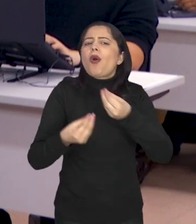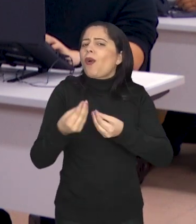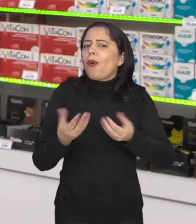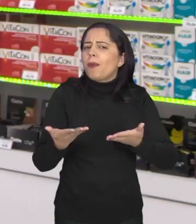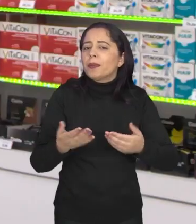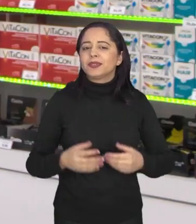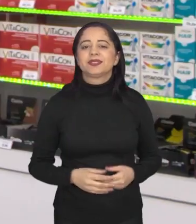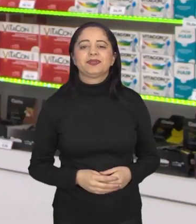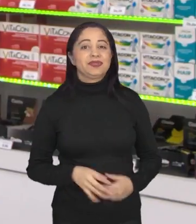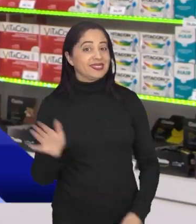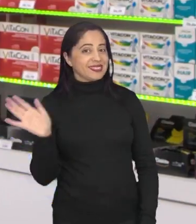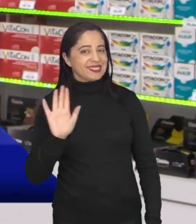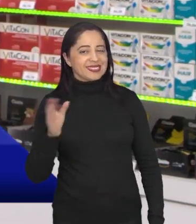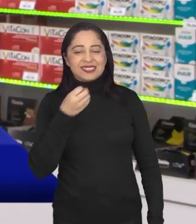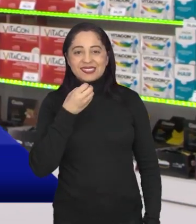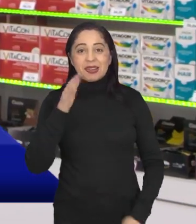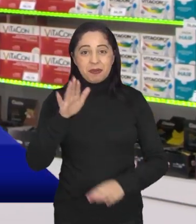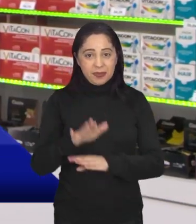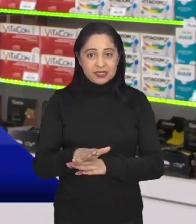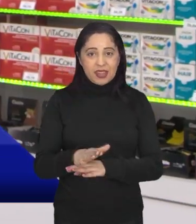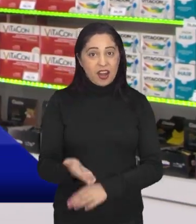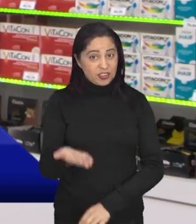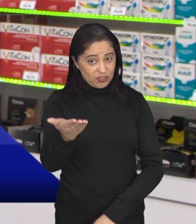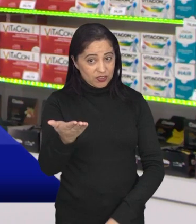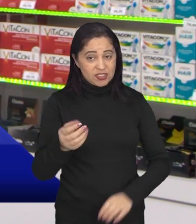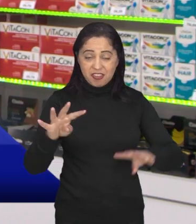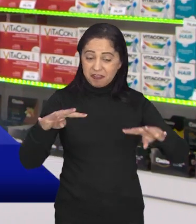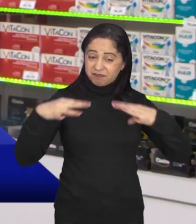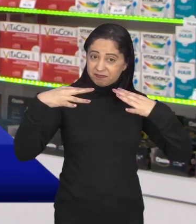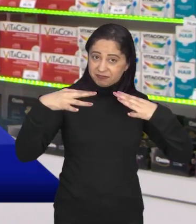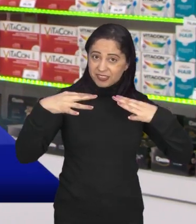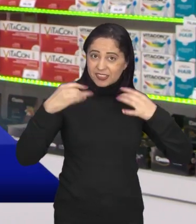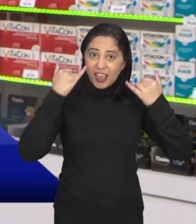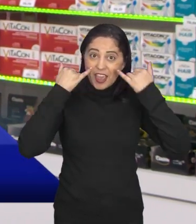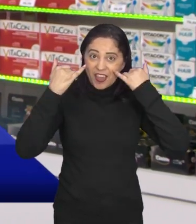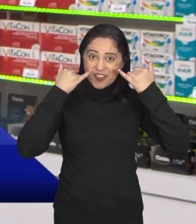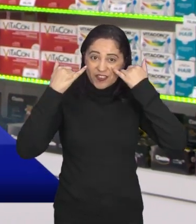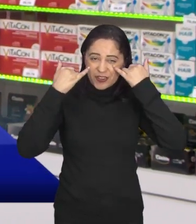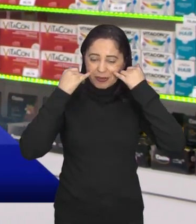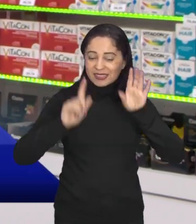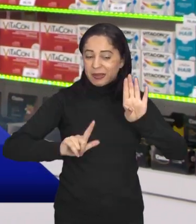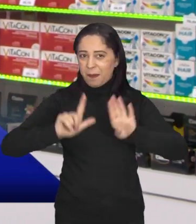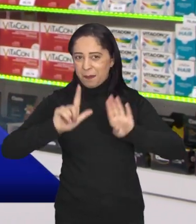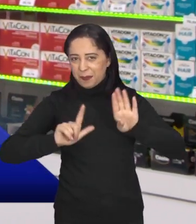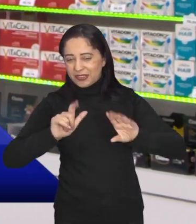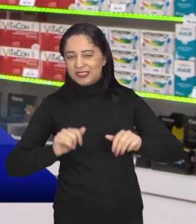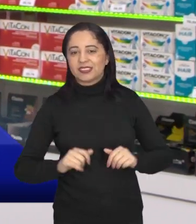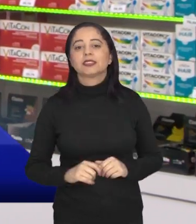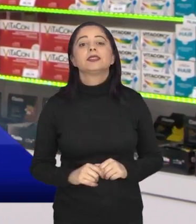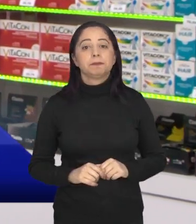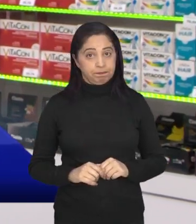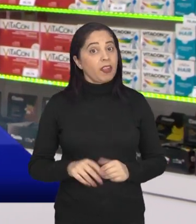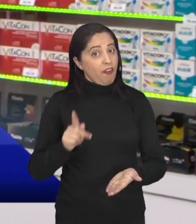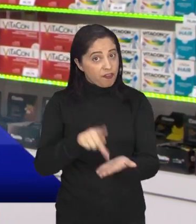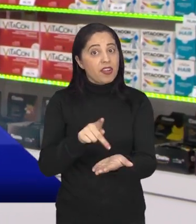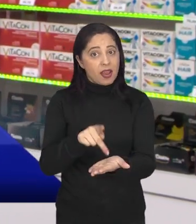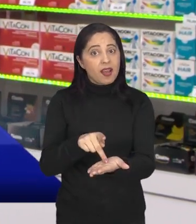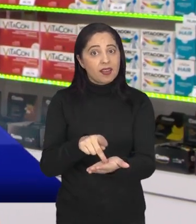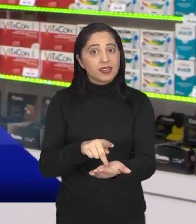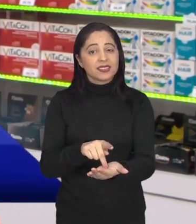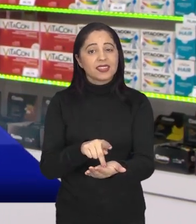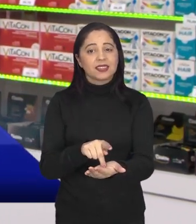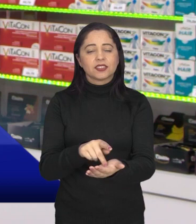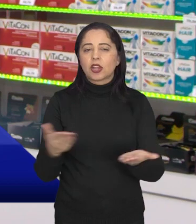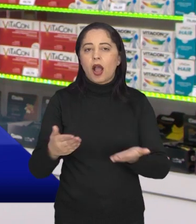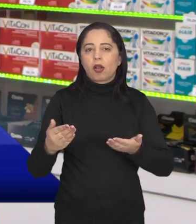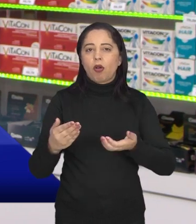vai funcionar Oi boa tarde boa tarde para você também que tá acompanhando as notícias do nosso boletim legislativo É isso mesmo viu